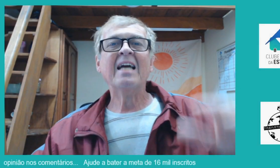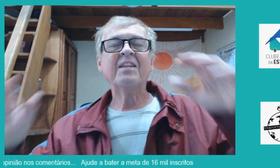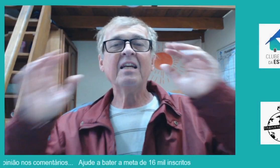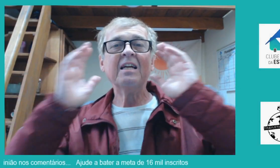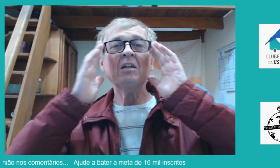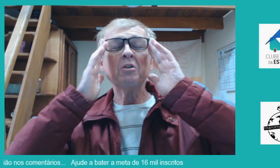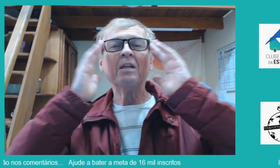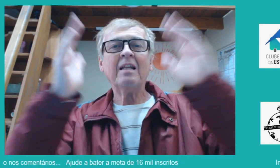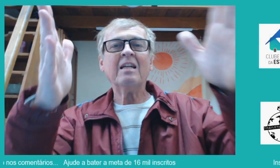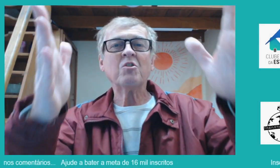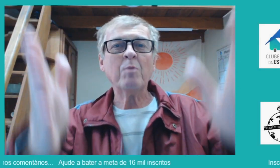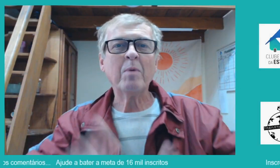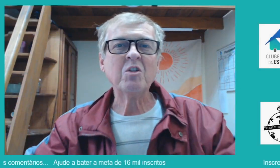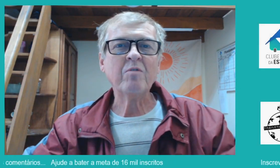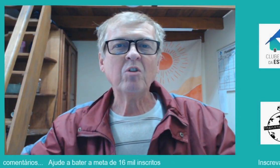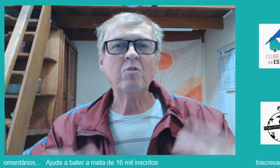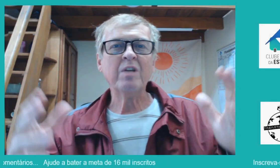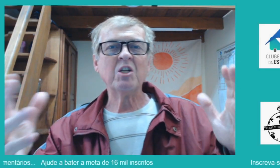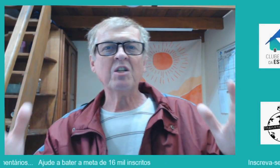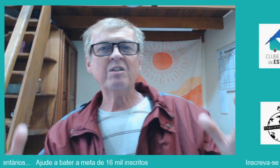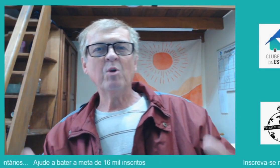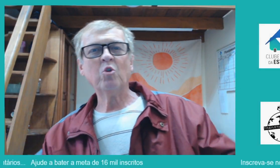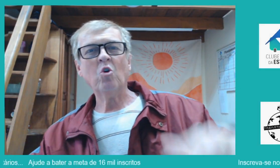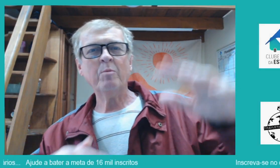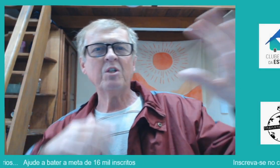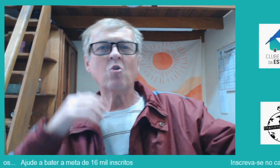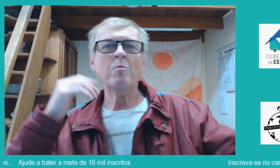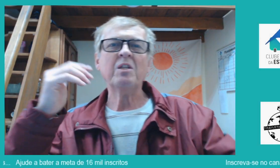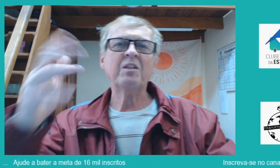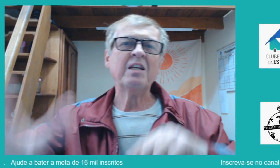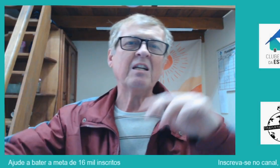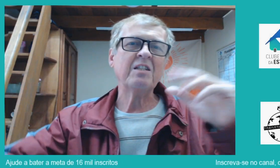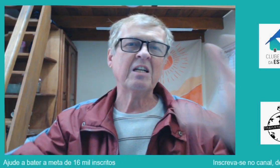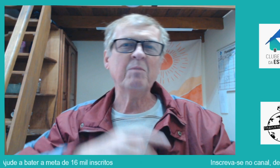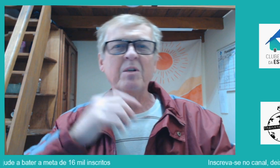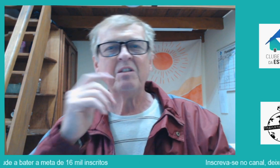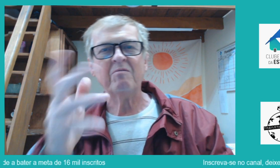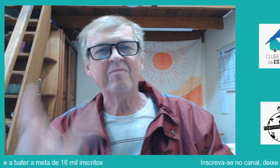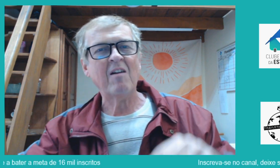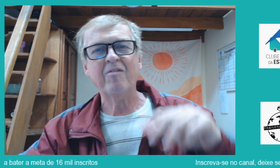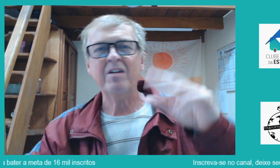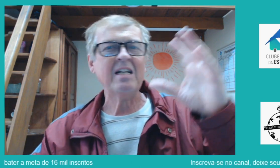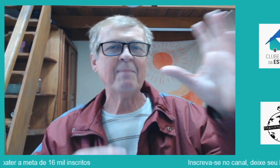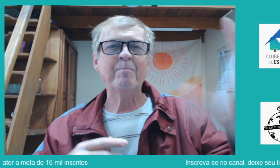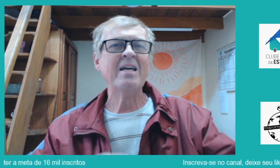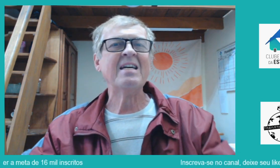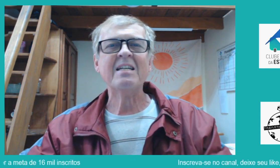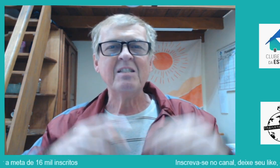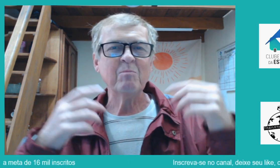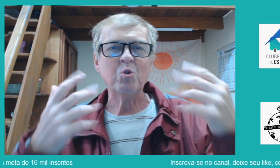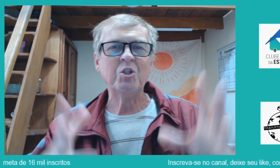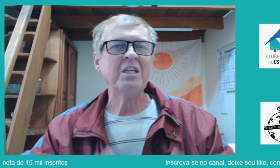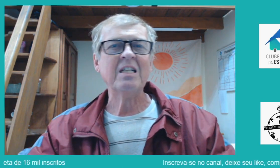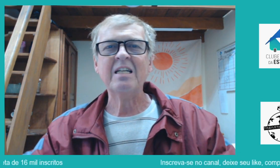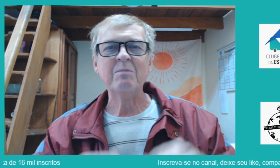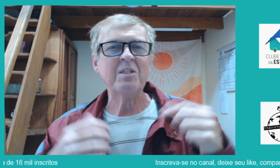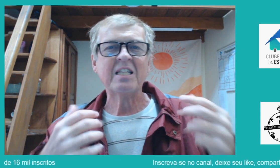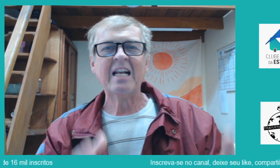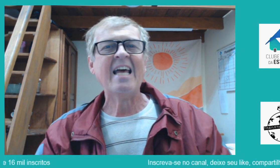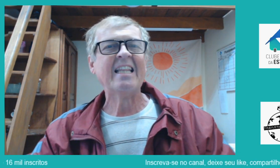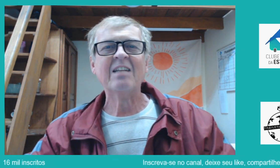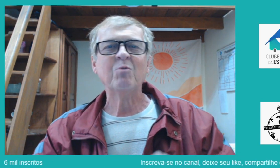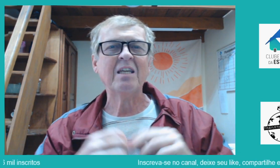e fala Trader as estrelas o meu Brasil varonil viajante de motorhome de cobre de trailer de Campo perder a van pé de